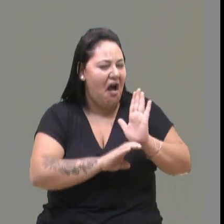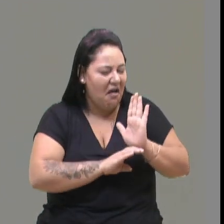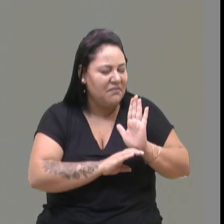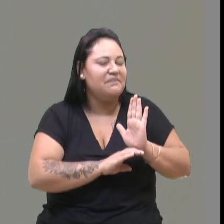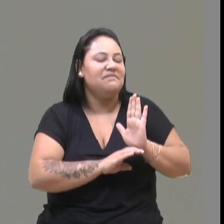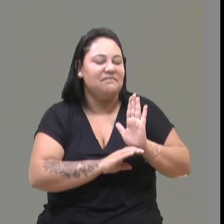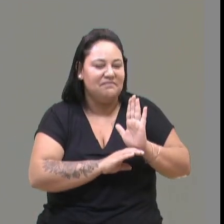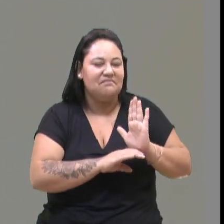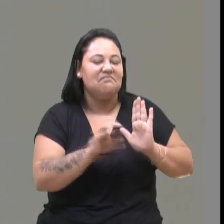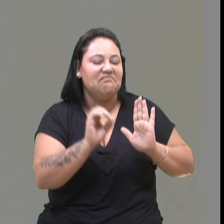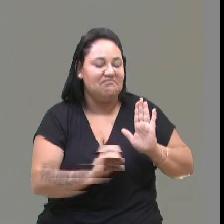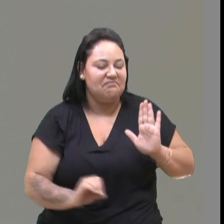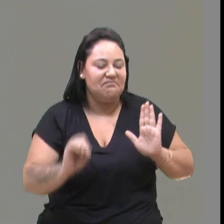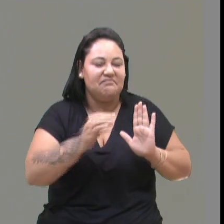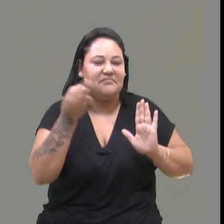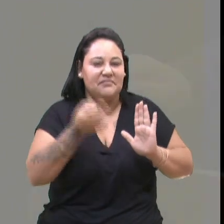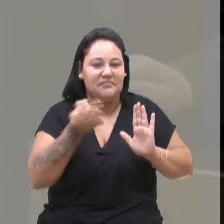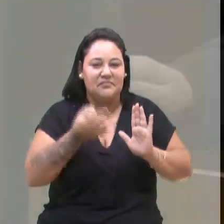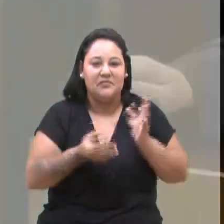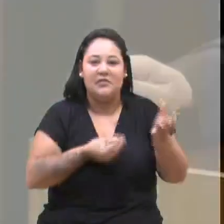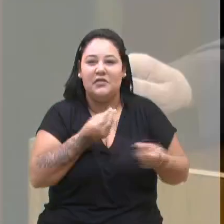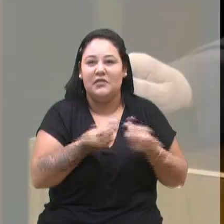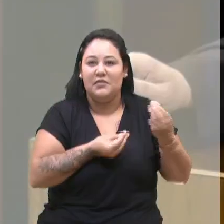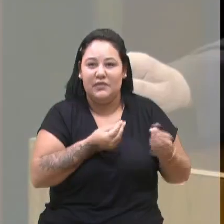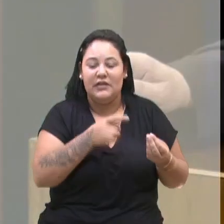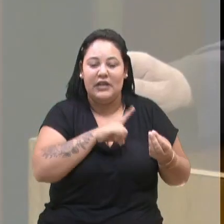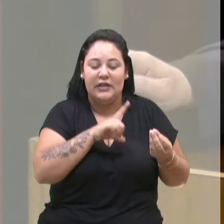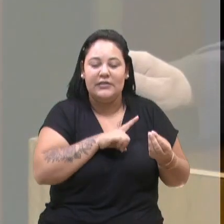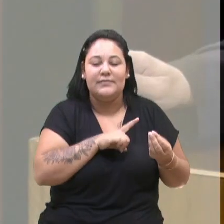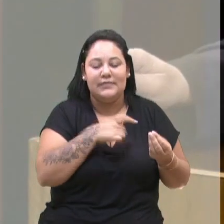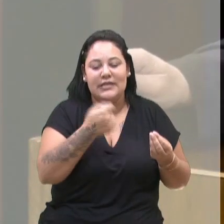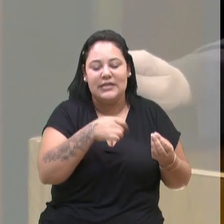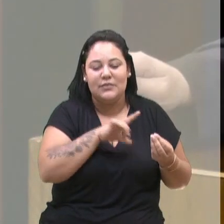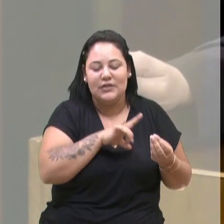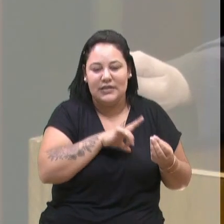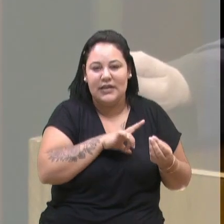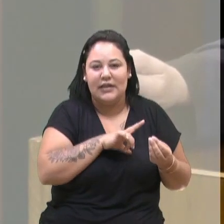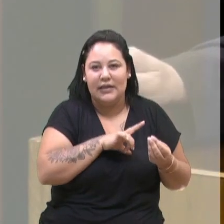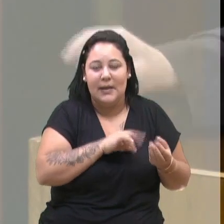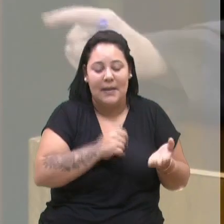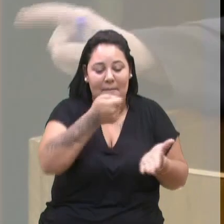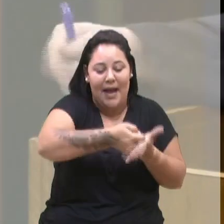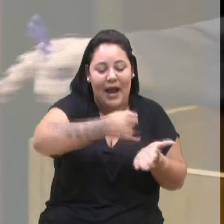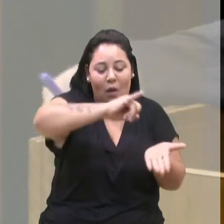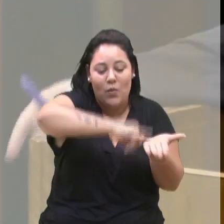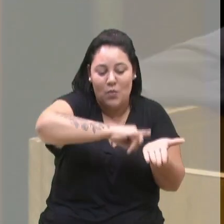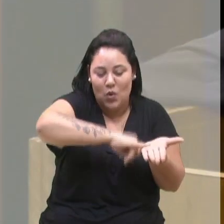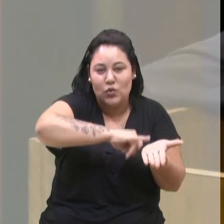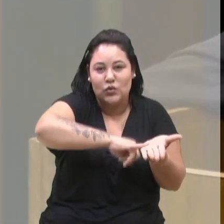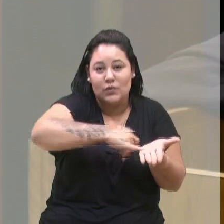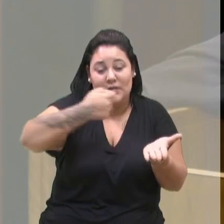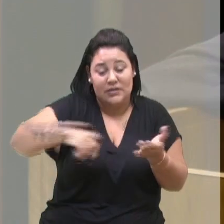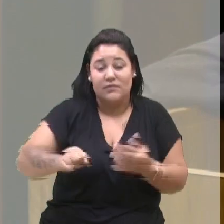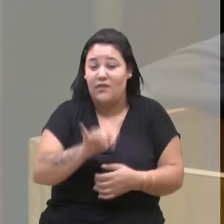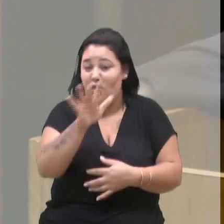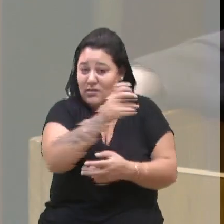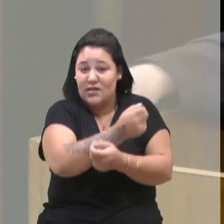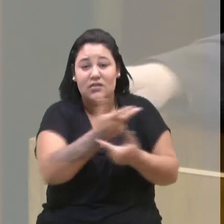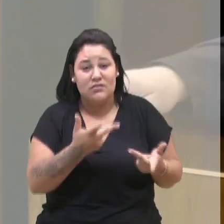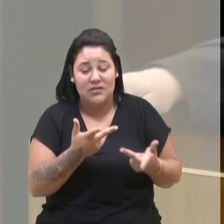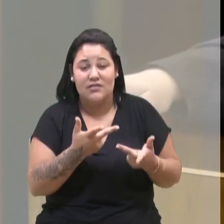Como eu vi, não existe social sem nota fiscal. Nós precisamos começar a dar valor a isso.